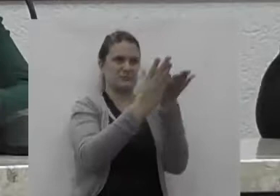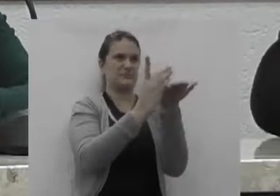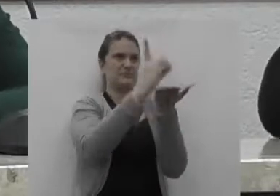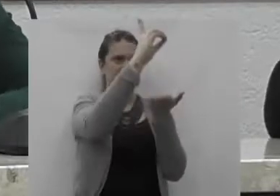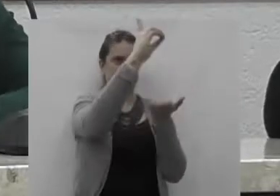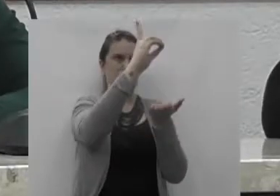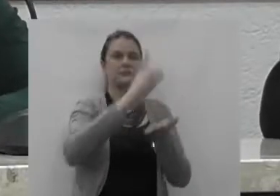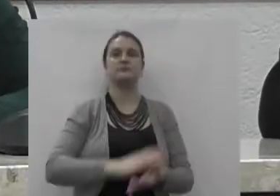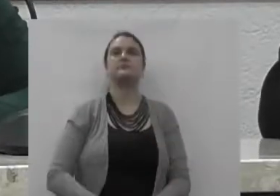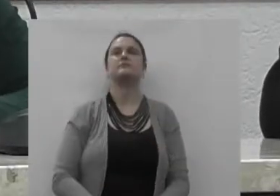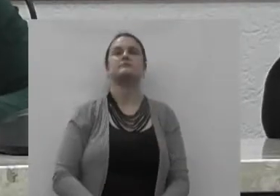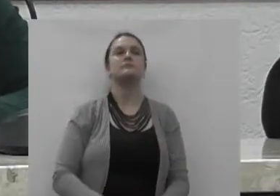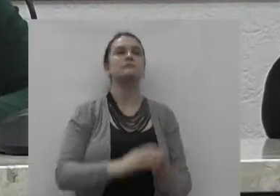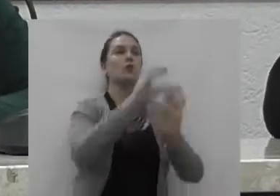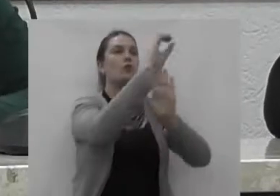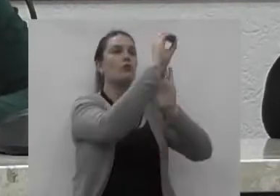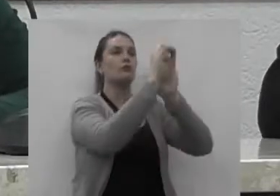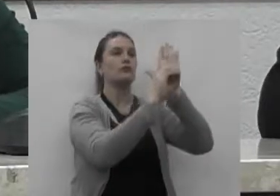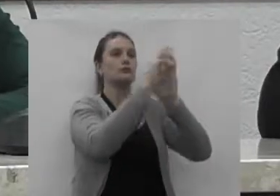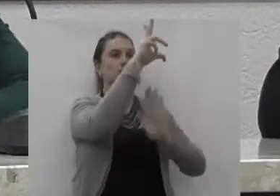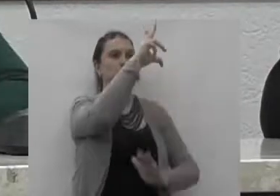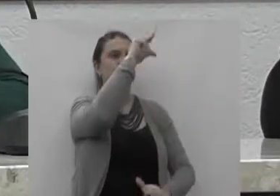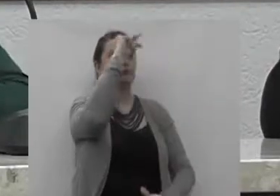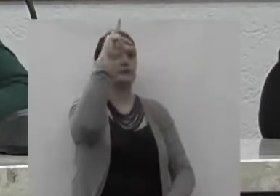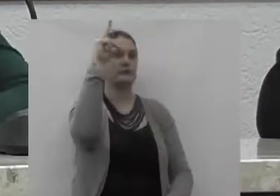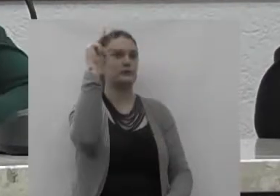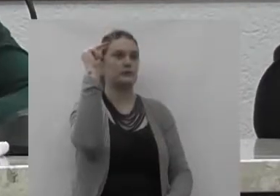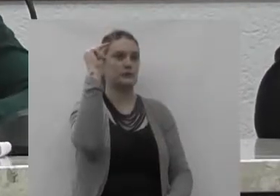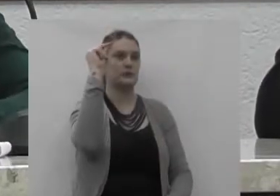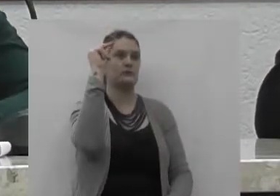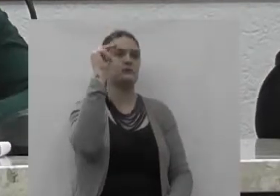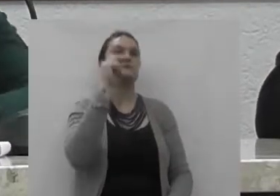6. Ofícios do Executivo.